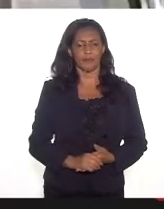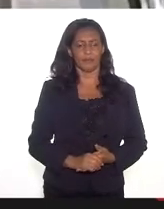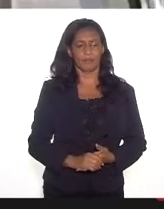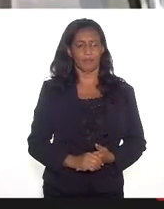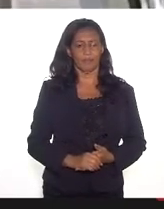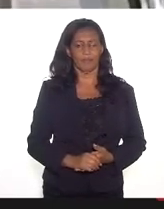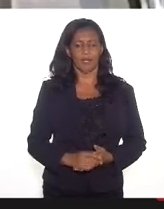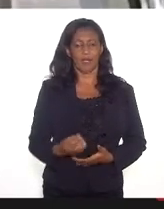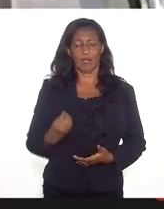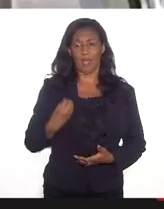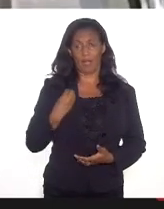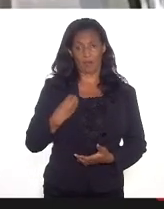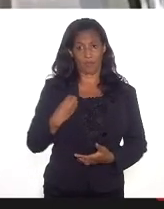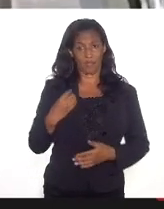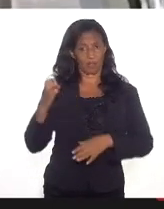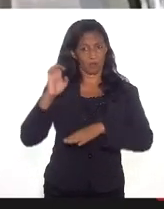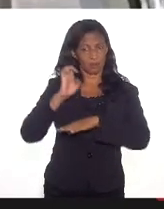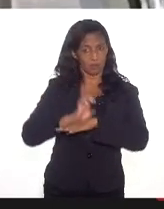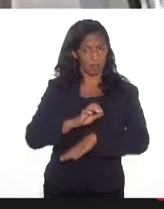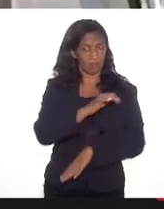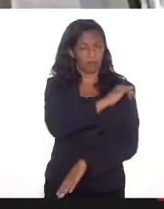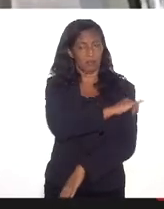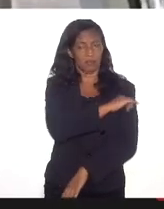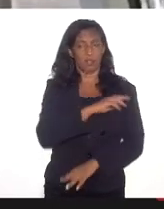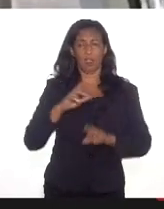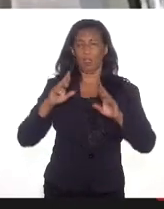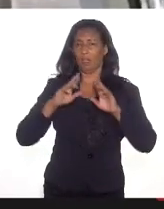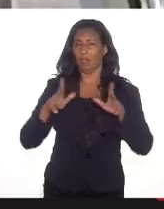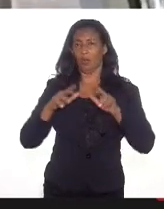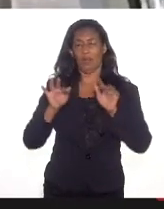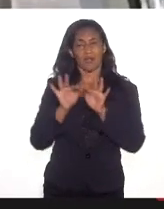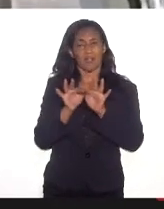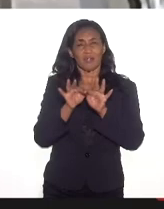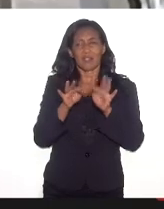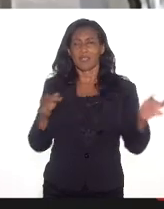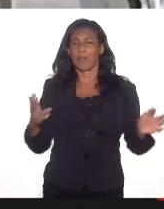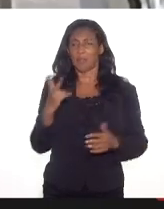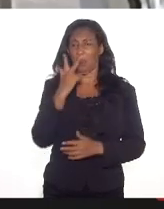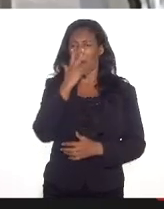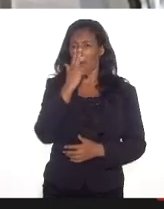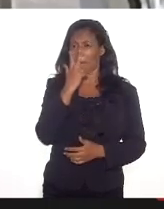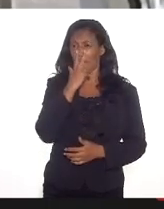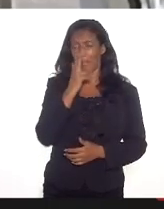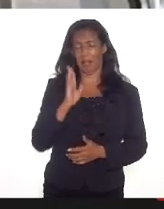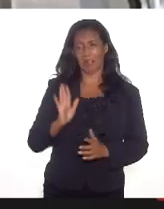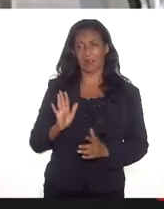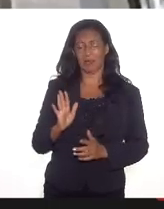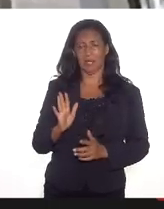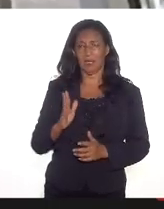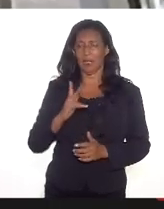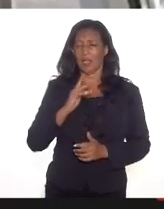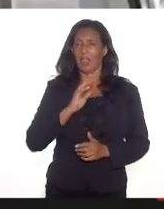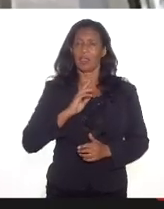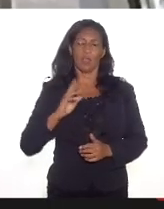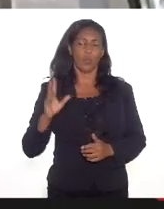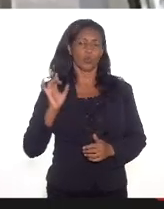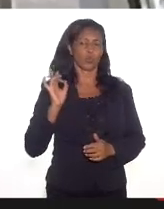condições de vida no estado do Rio de Janeiro não são simples como parece elas não são só recheadas